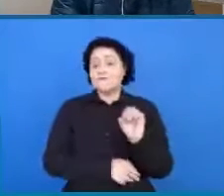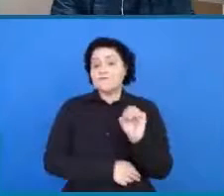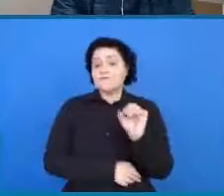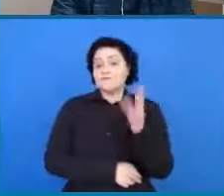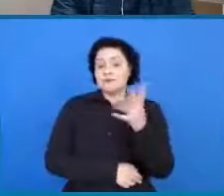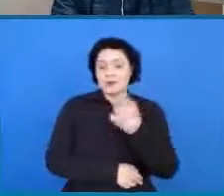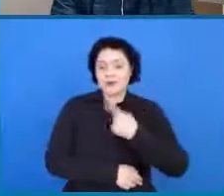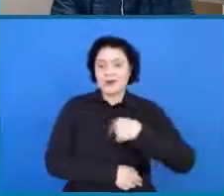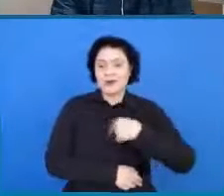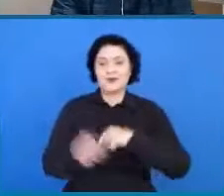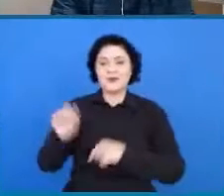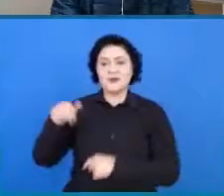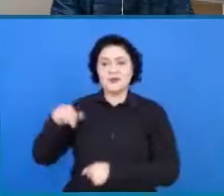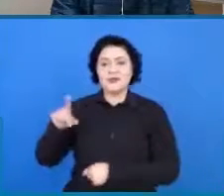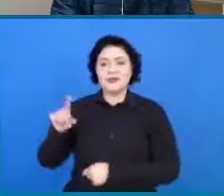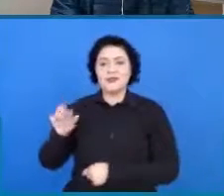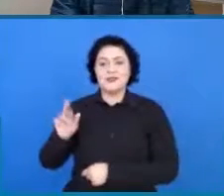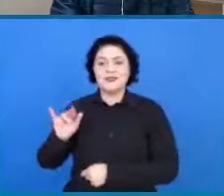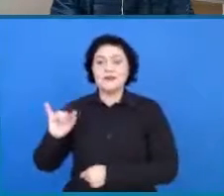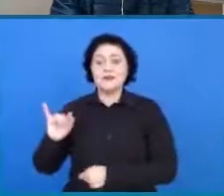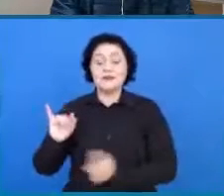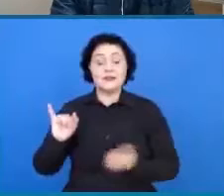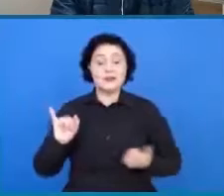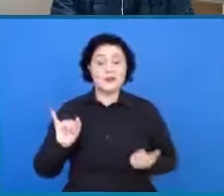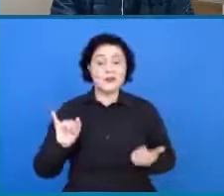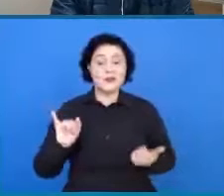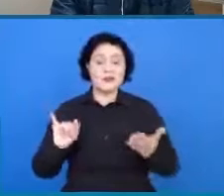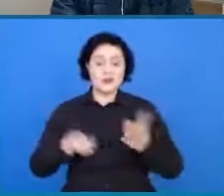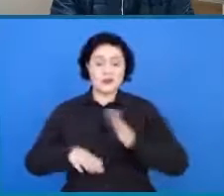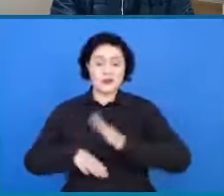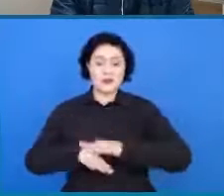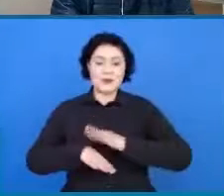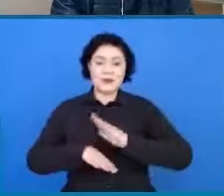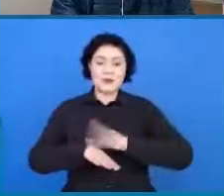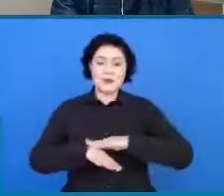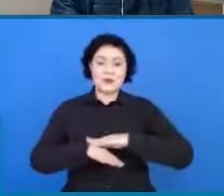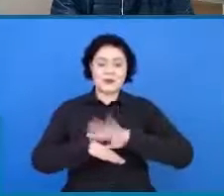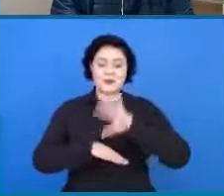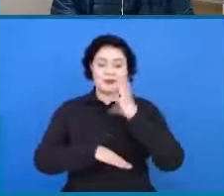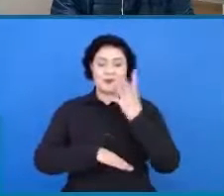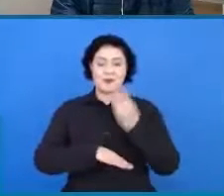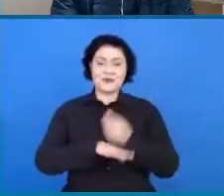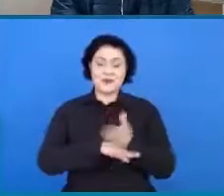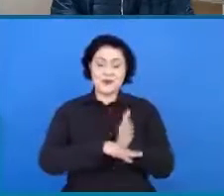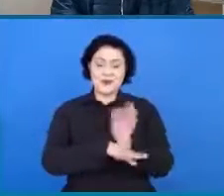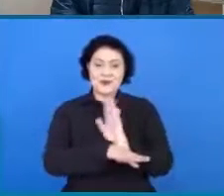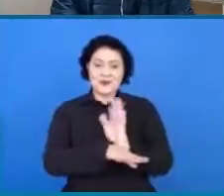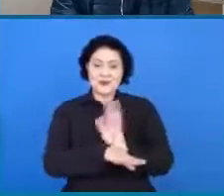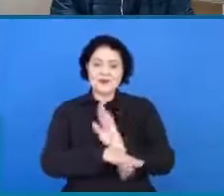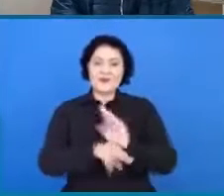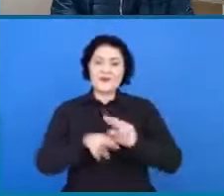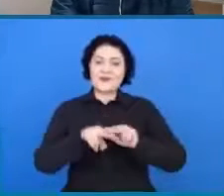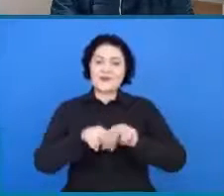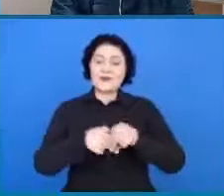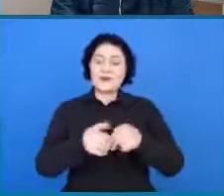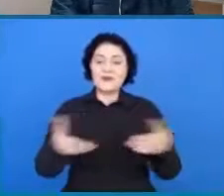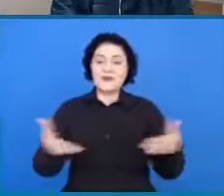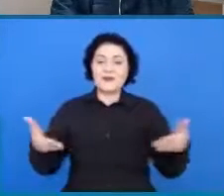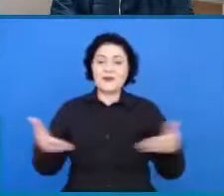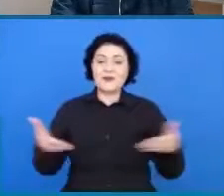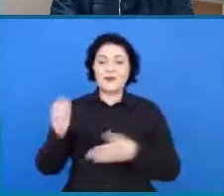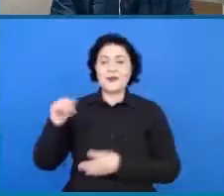nosso Andrei vem e nos oferece o Momento Espírita filmes então nós gostaríamos que o